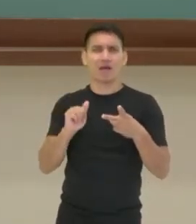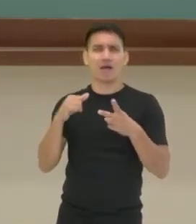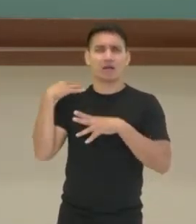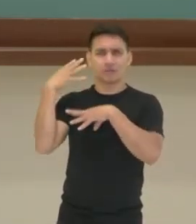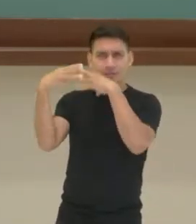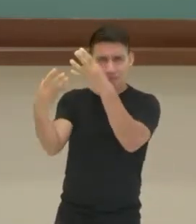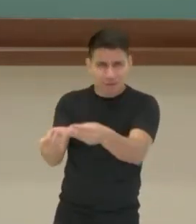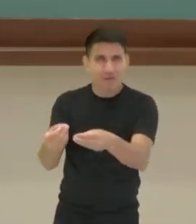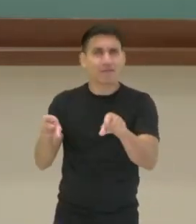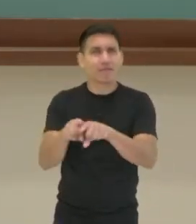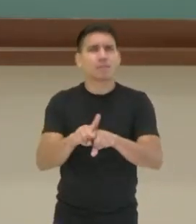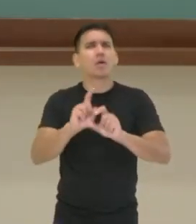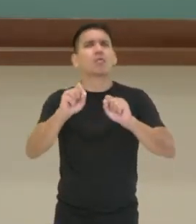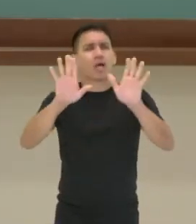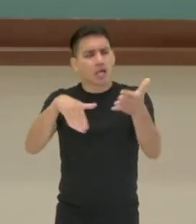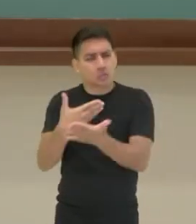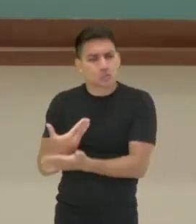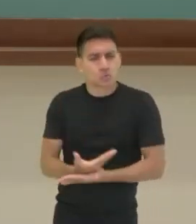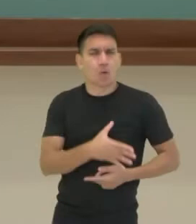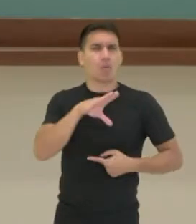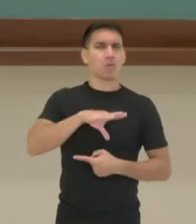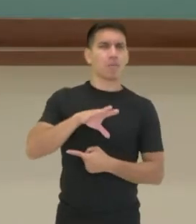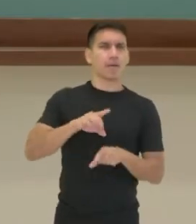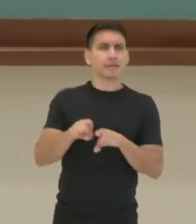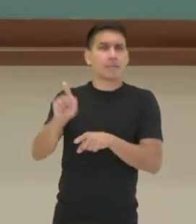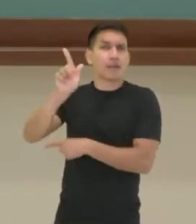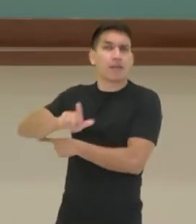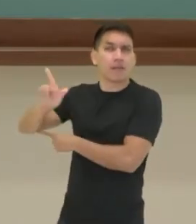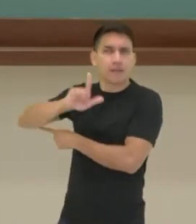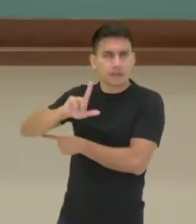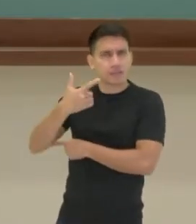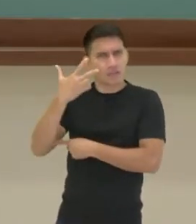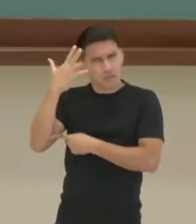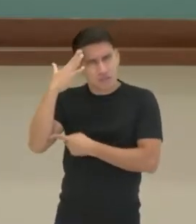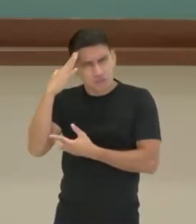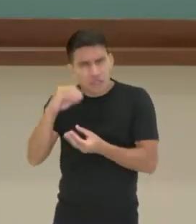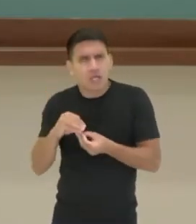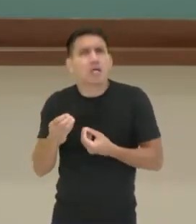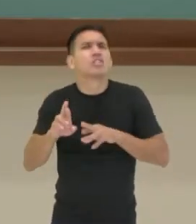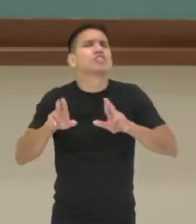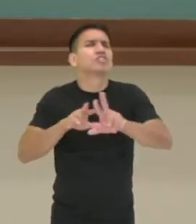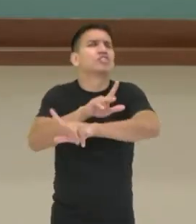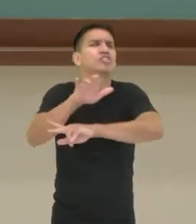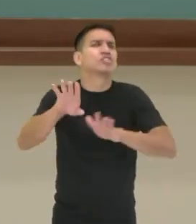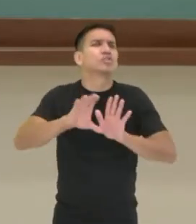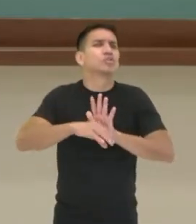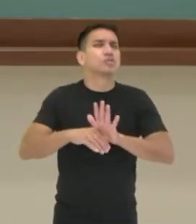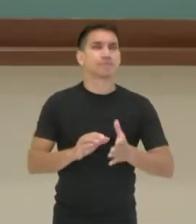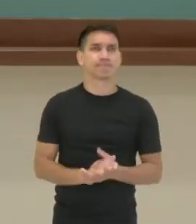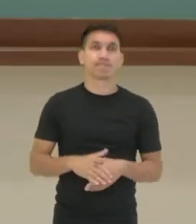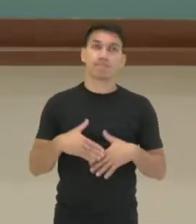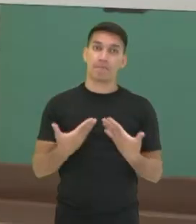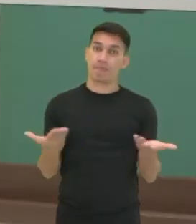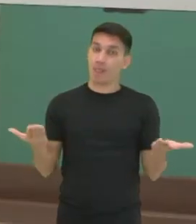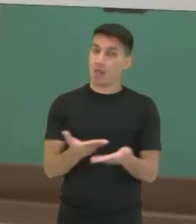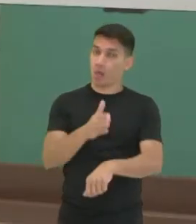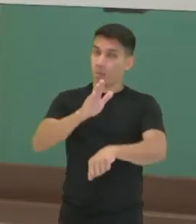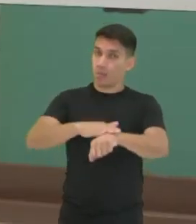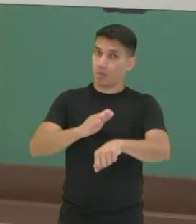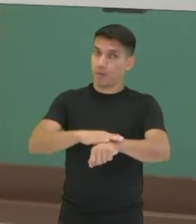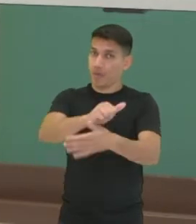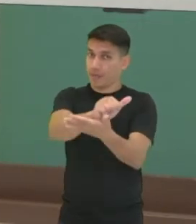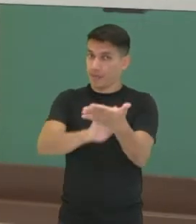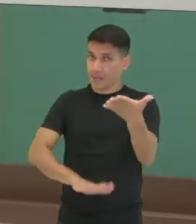bastante estudado em português, nas literaturas e na linguagem? Sabe a diferença? Consegue definir? Bom, agora nós vamos fazer